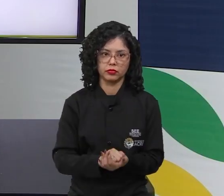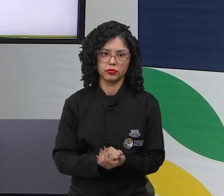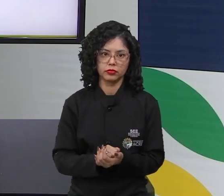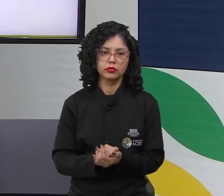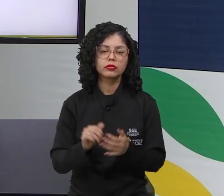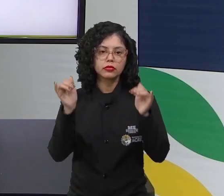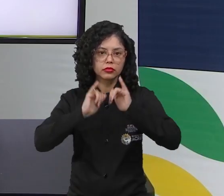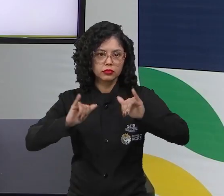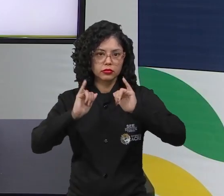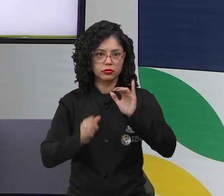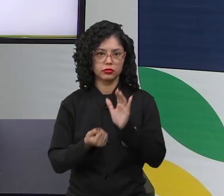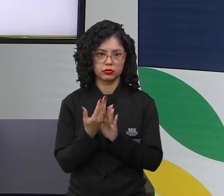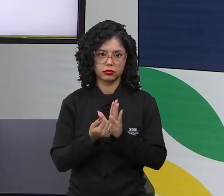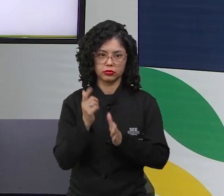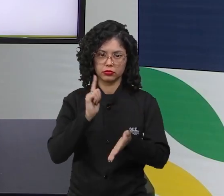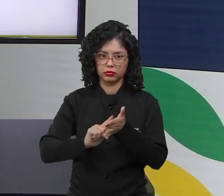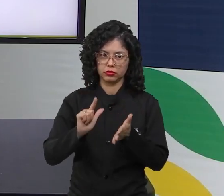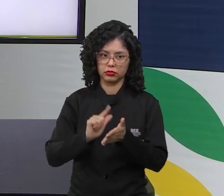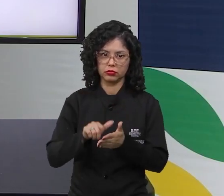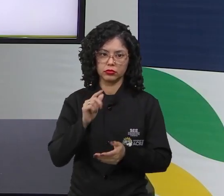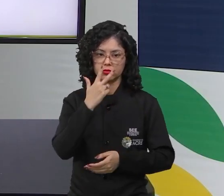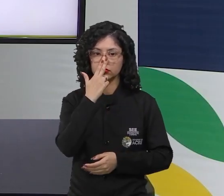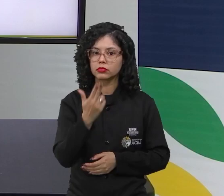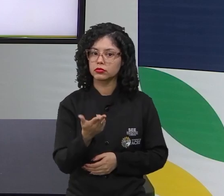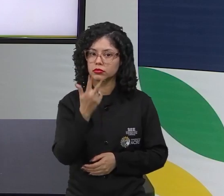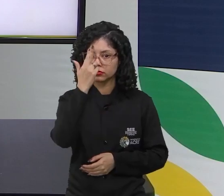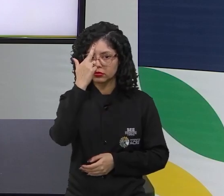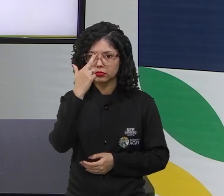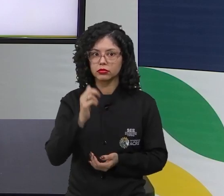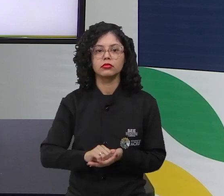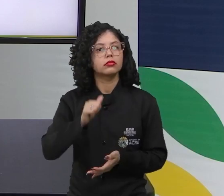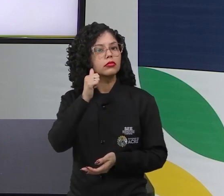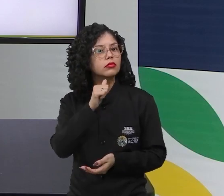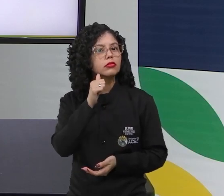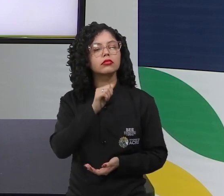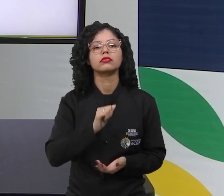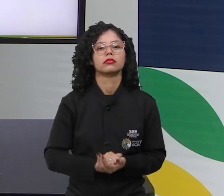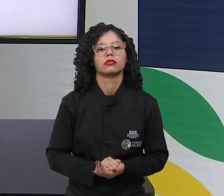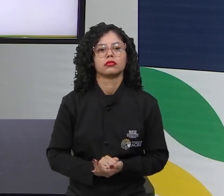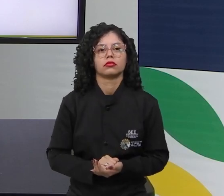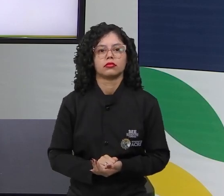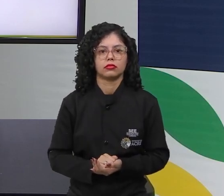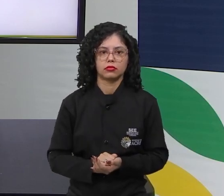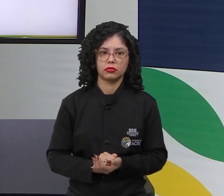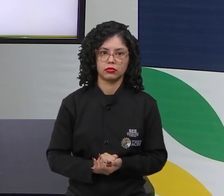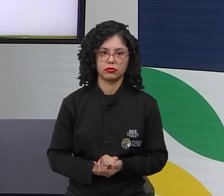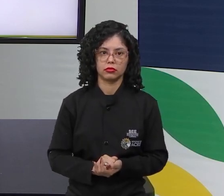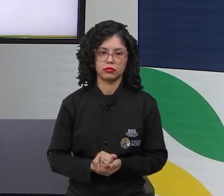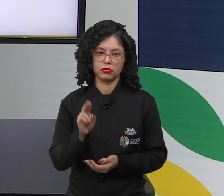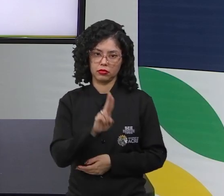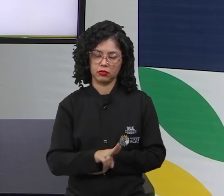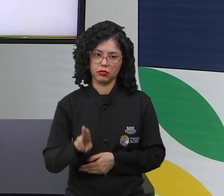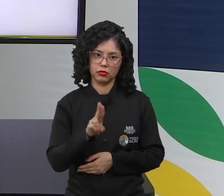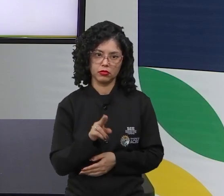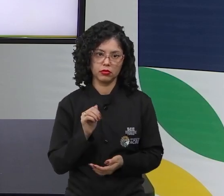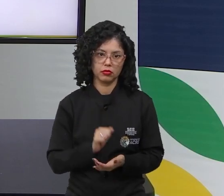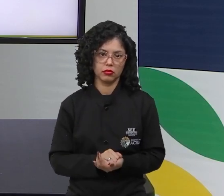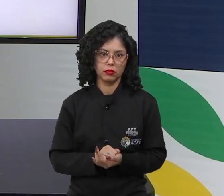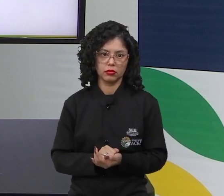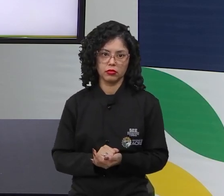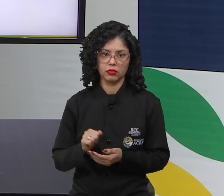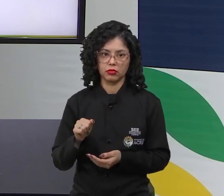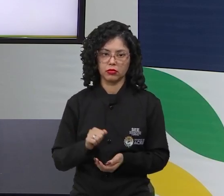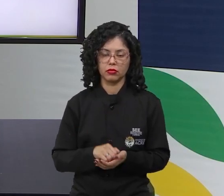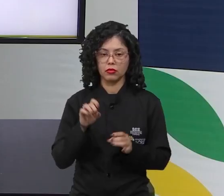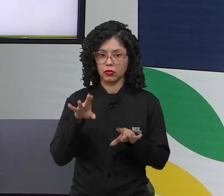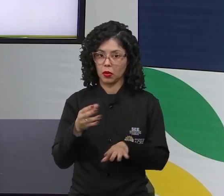vou divulgar ali um produto de limpeza. O que se aparece normalmente? Uma mulher ali usando aquele determinado produto ou aquele utensílio que